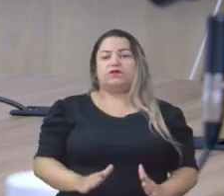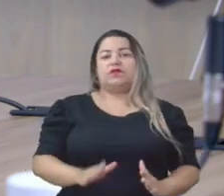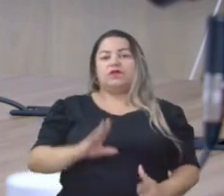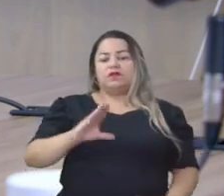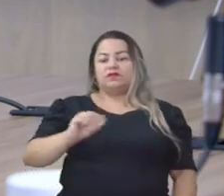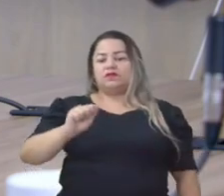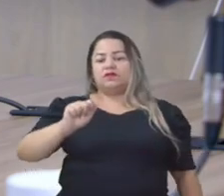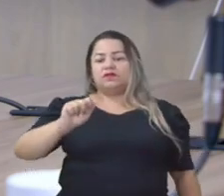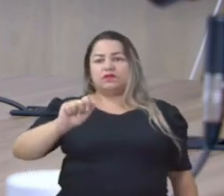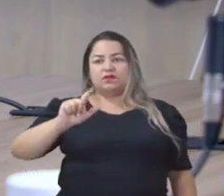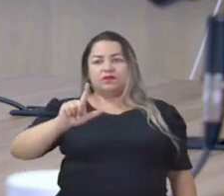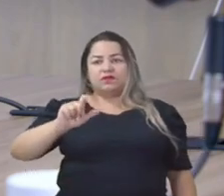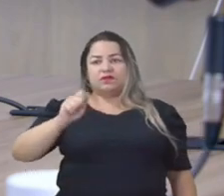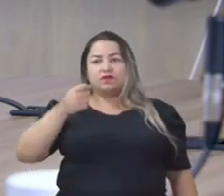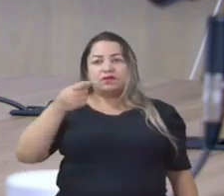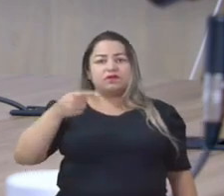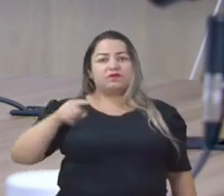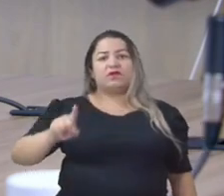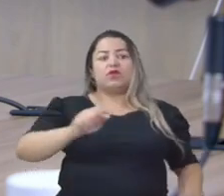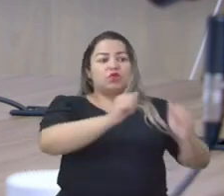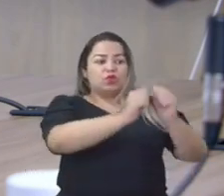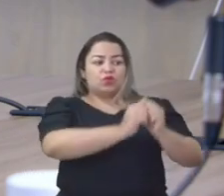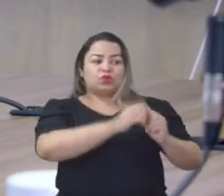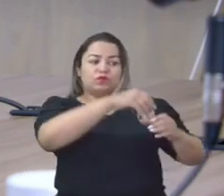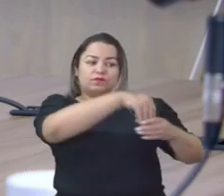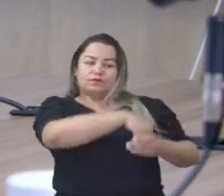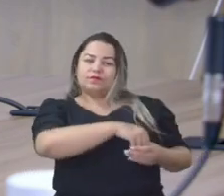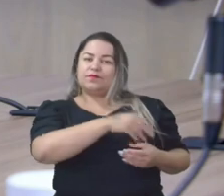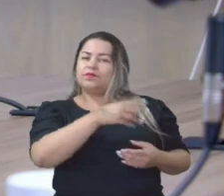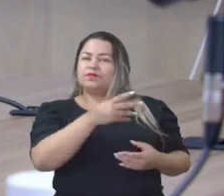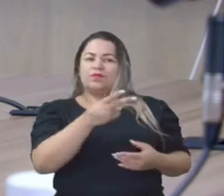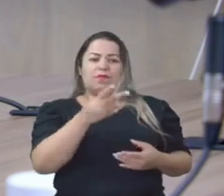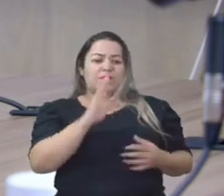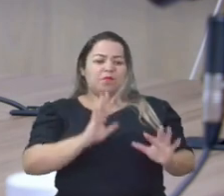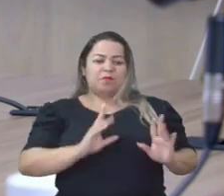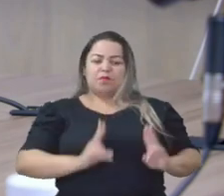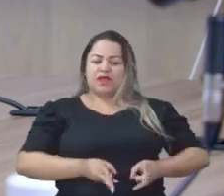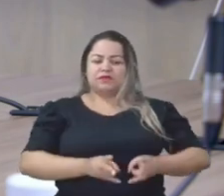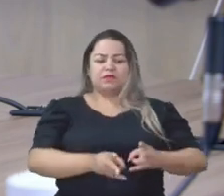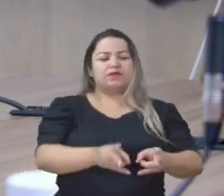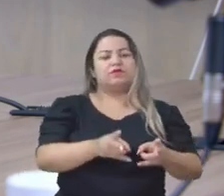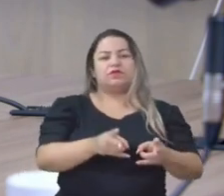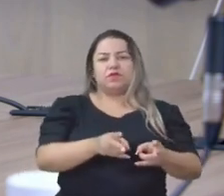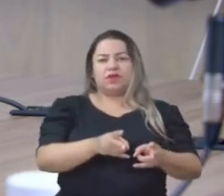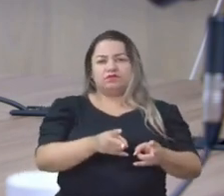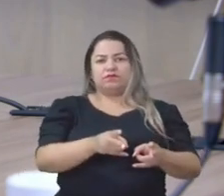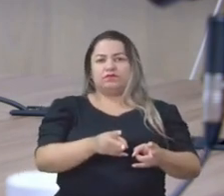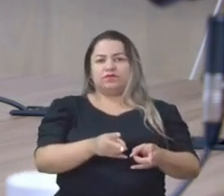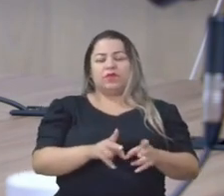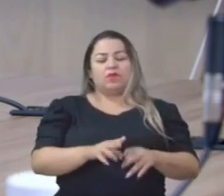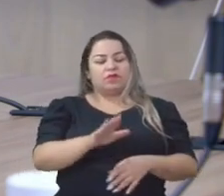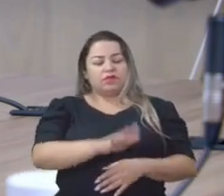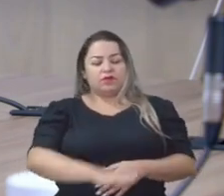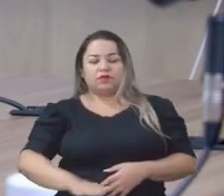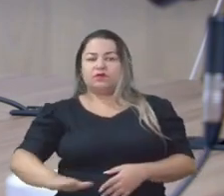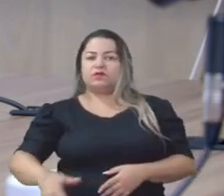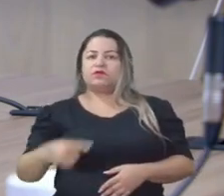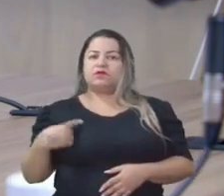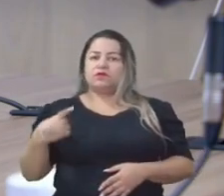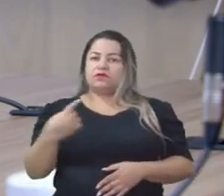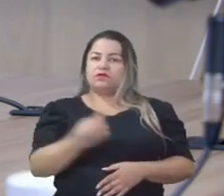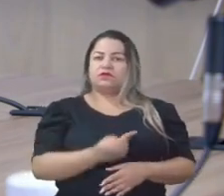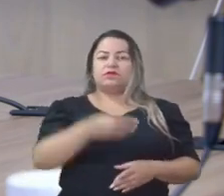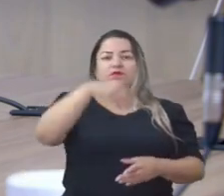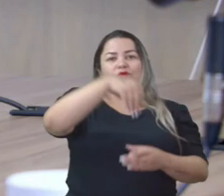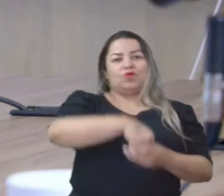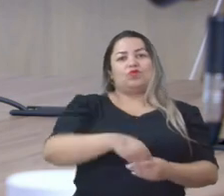vai ficar comigo até o resto da minha vida. Mas além disso, geracionalmente, logo quando criança, a gente também é colocado dentro